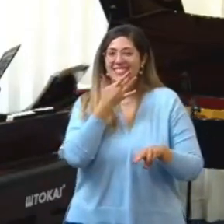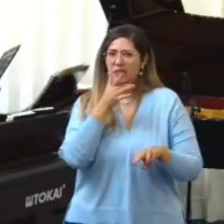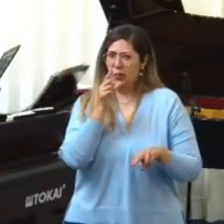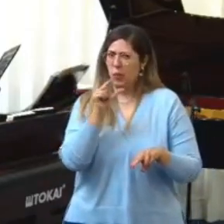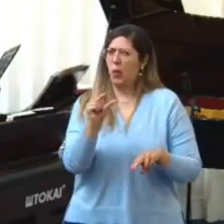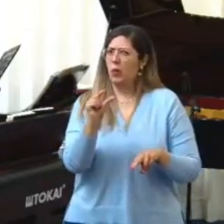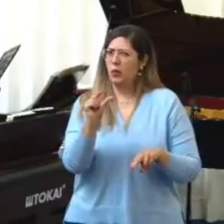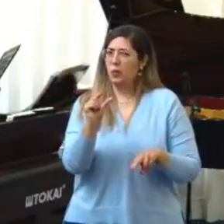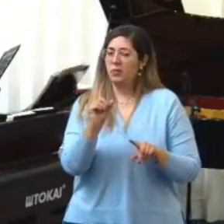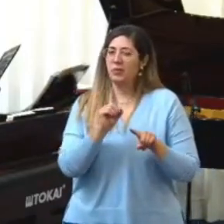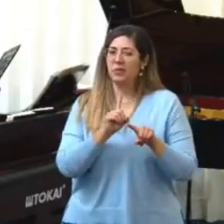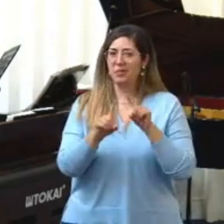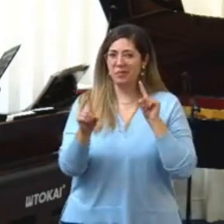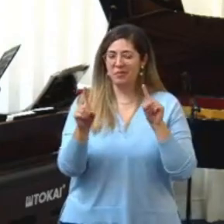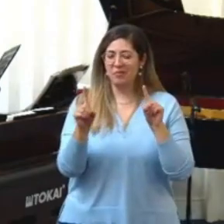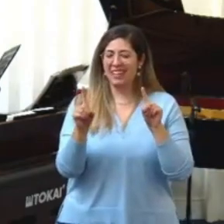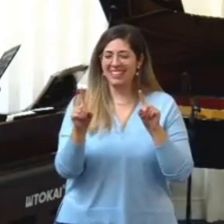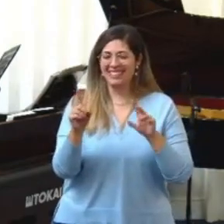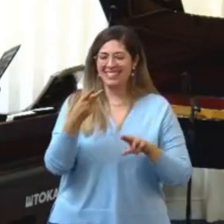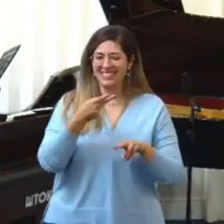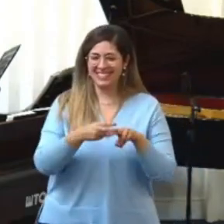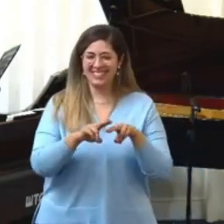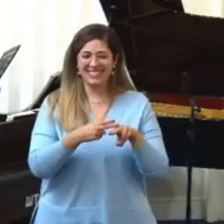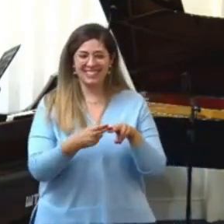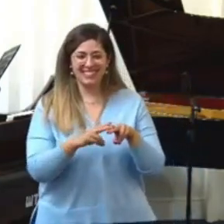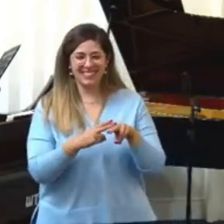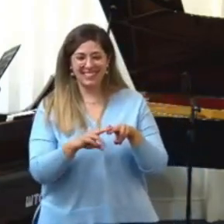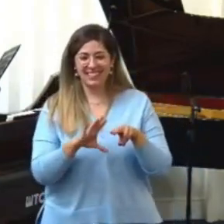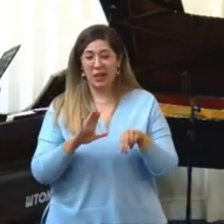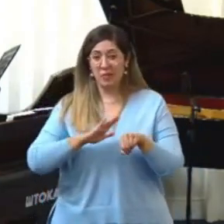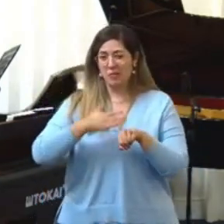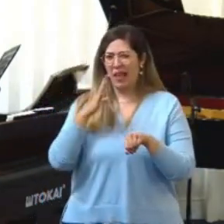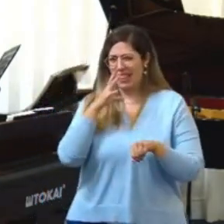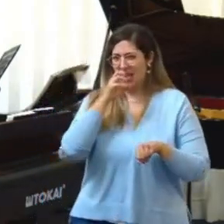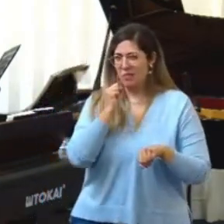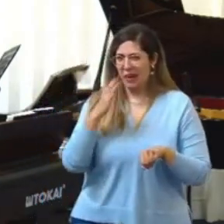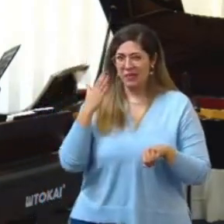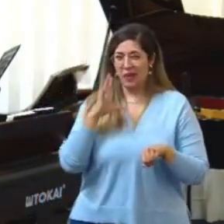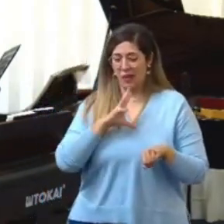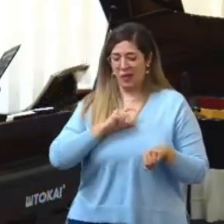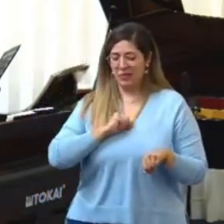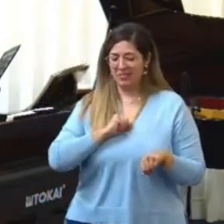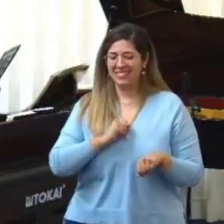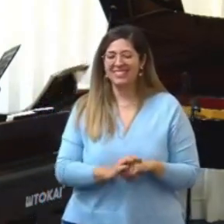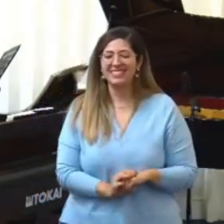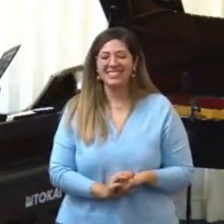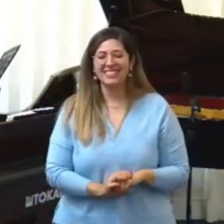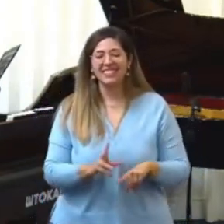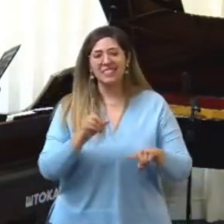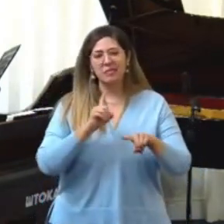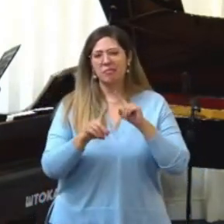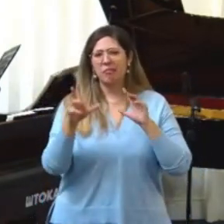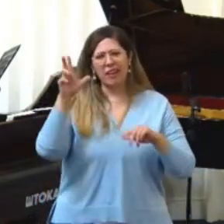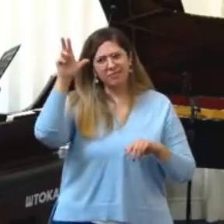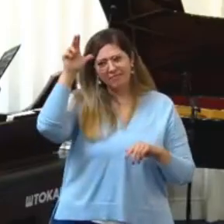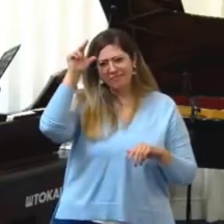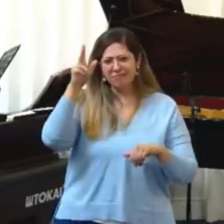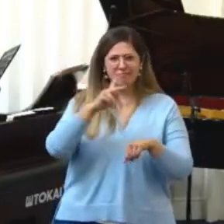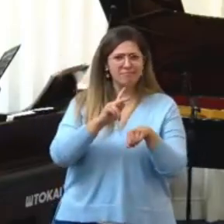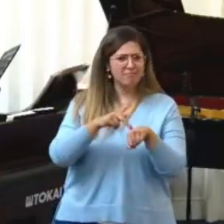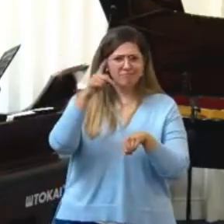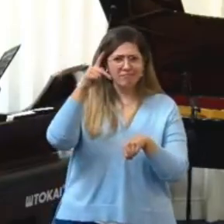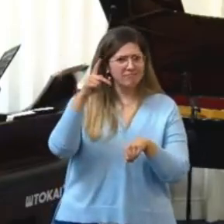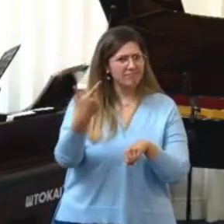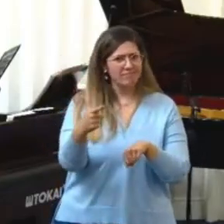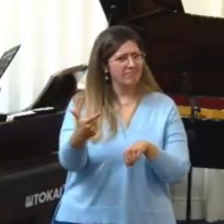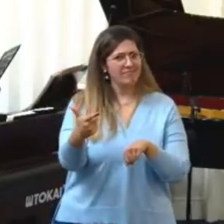pouco, claro, mais para o amargo, melhor ainda, mas ele não tem nada a ver com Páscoa. E a terceira coisa que o pastor